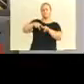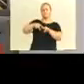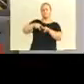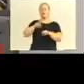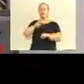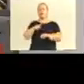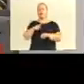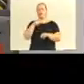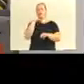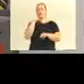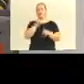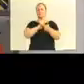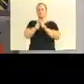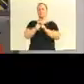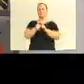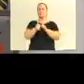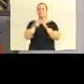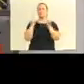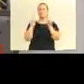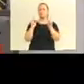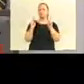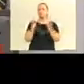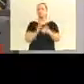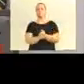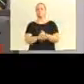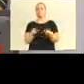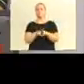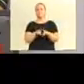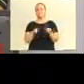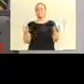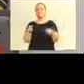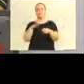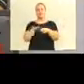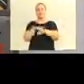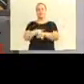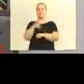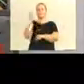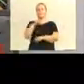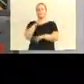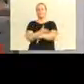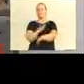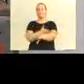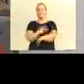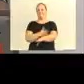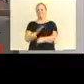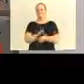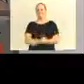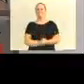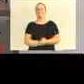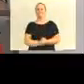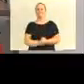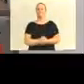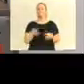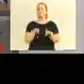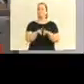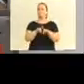ação que vai propiciar e possibilitar a execução de atividades também na parte noturna. Além de outras tantas ações que esse governo